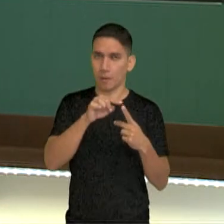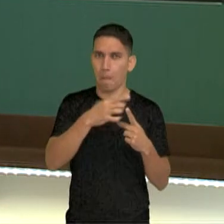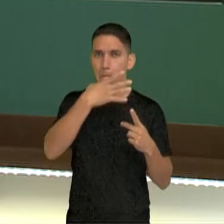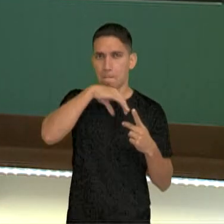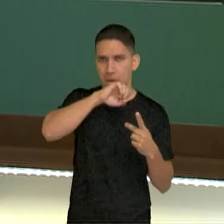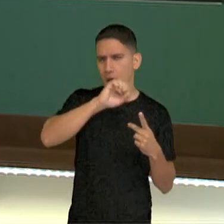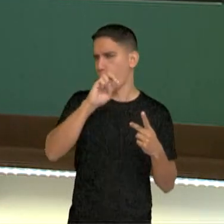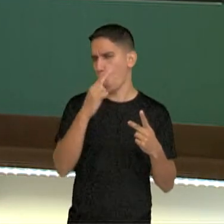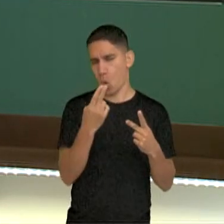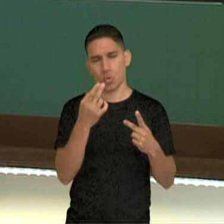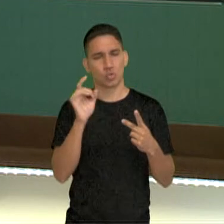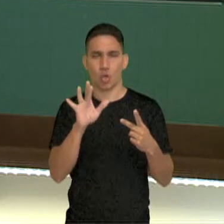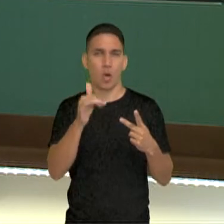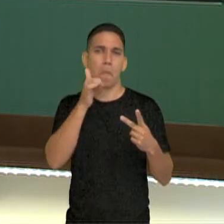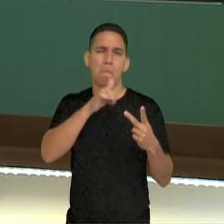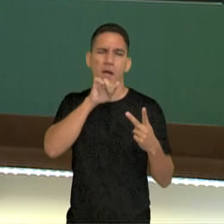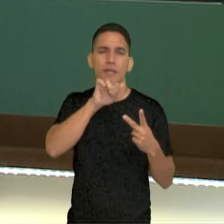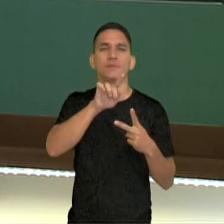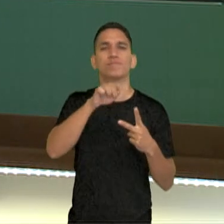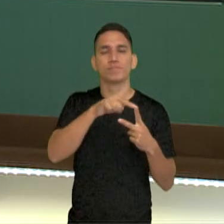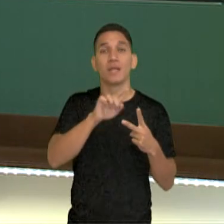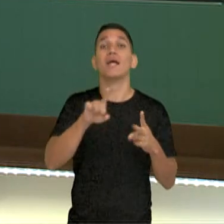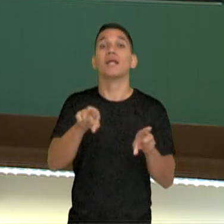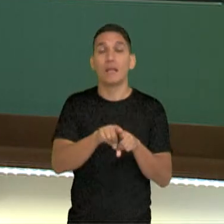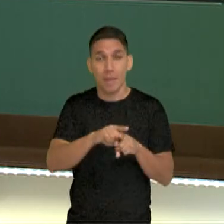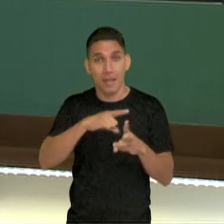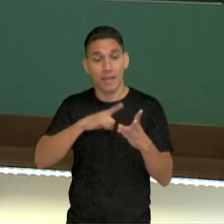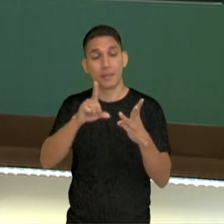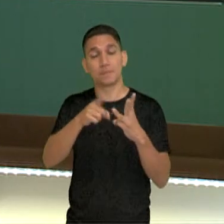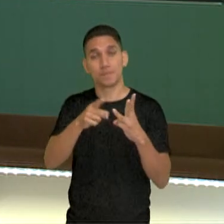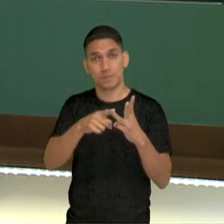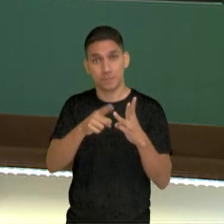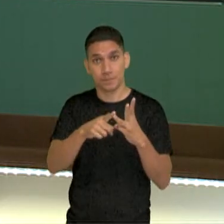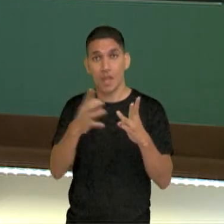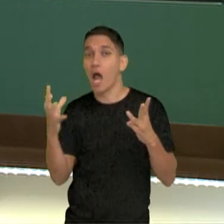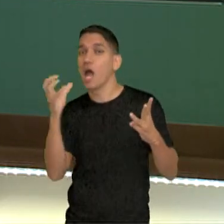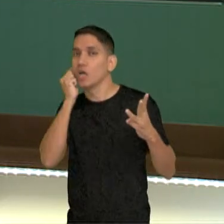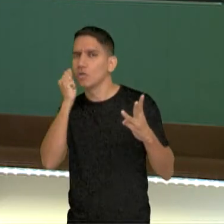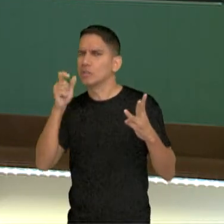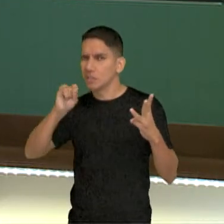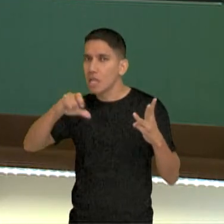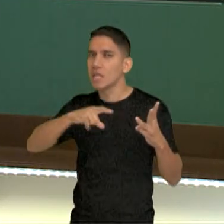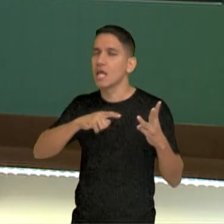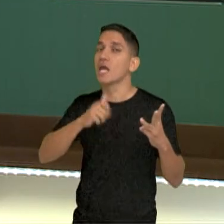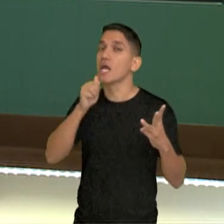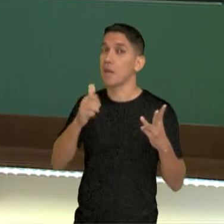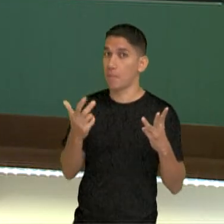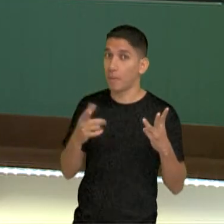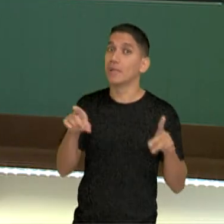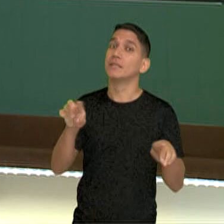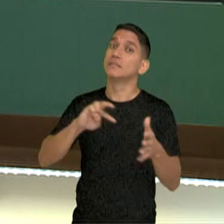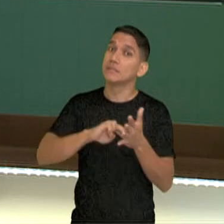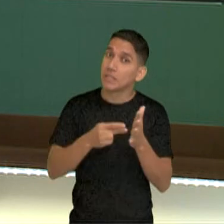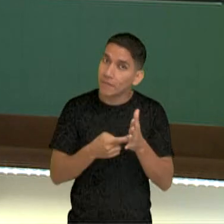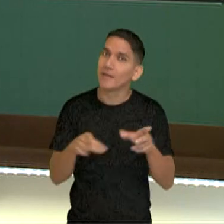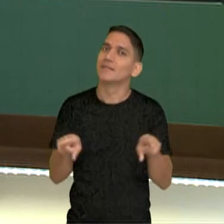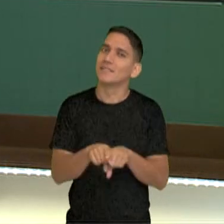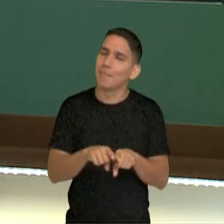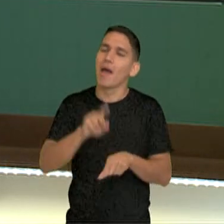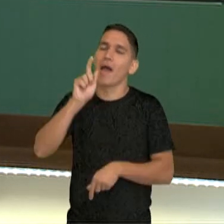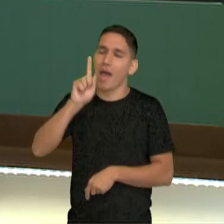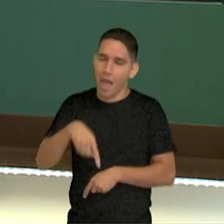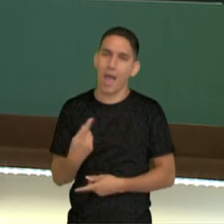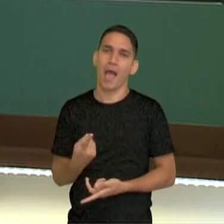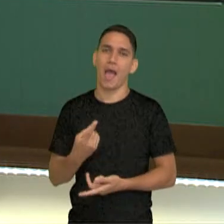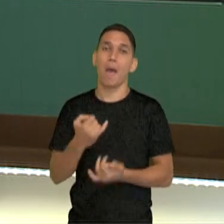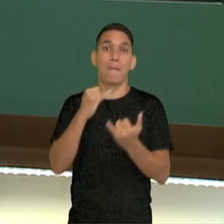tem uma outra irmã que é adotiva. E depois ele explica, se ele tem essas irmãs, é sinal que ele também é um meio-irmão,